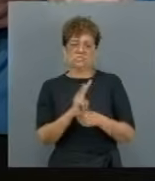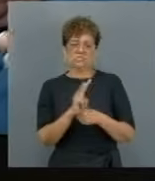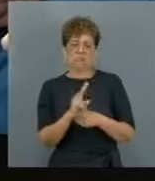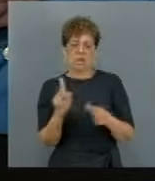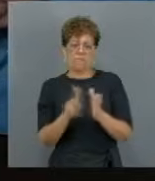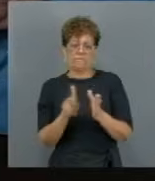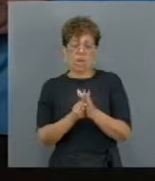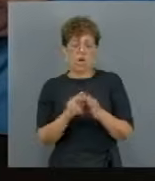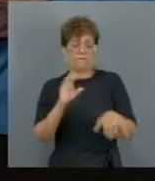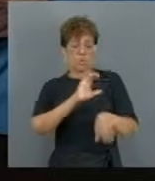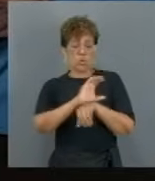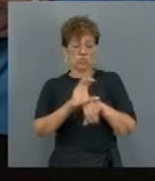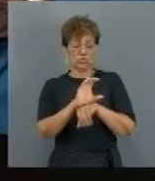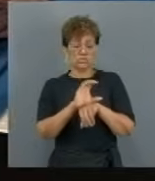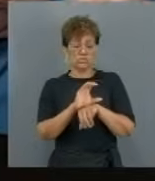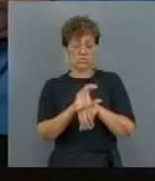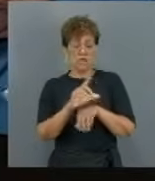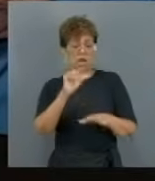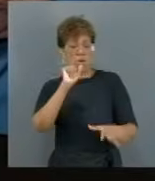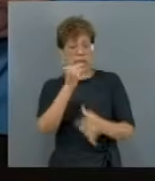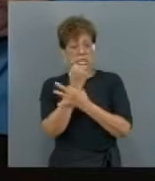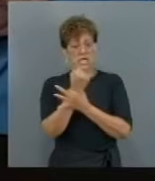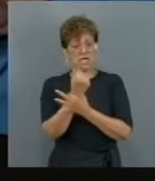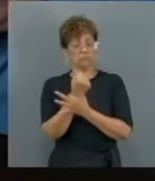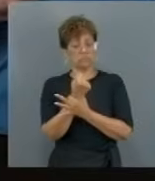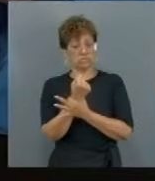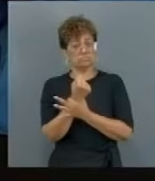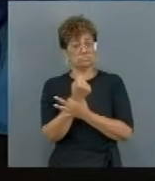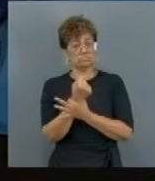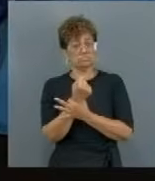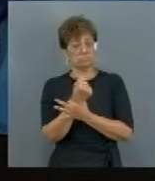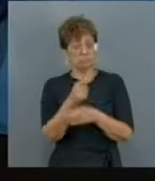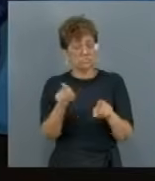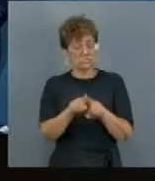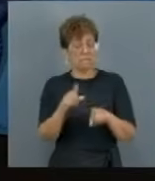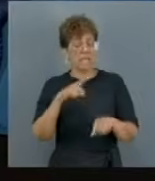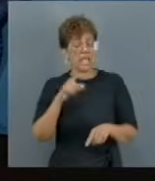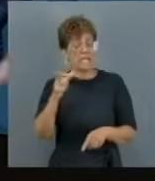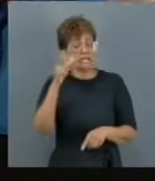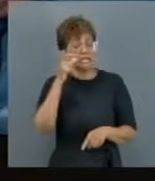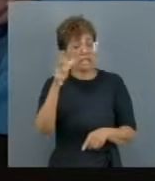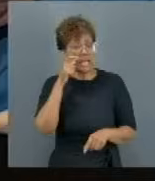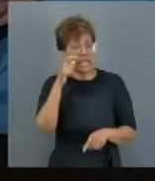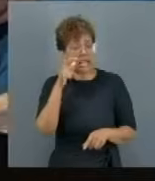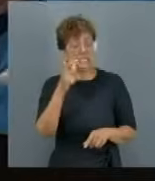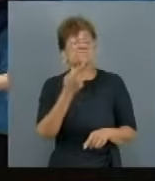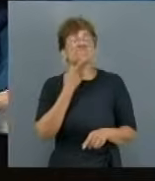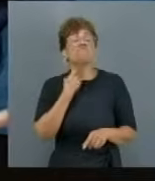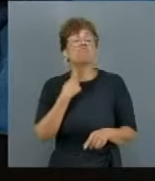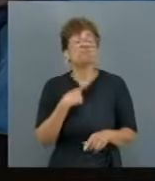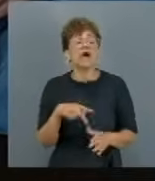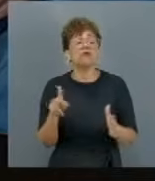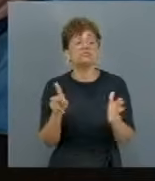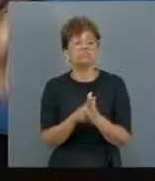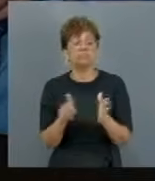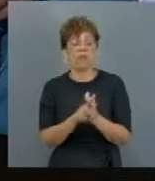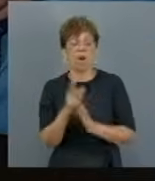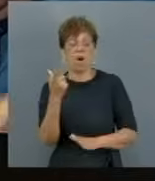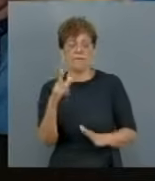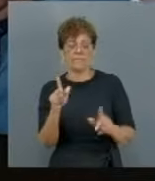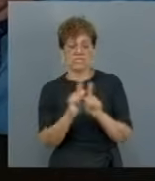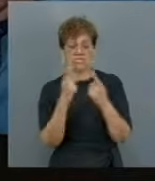pela Constituição e que foi, inclusive, o interesse, o intuito, a vontade dos legisladores